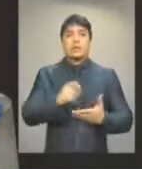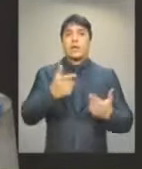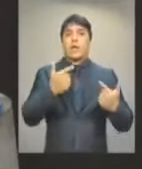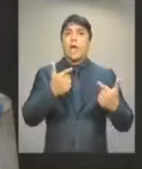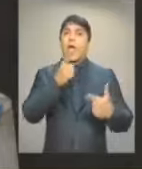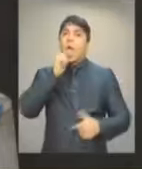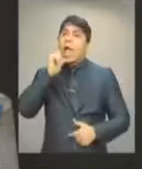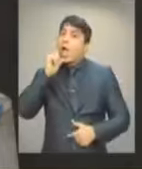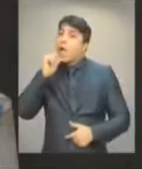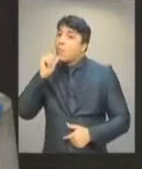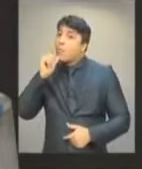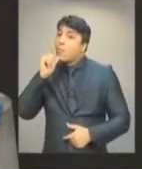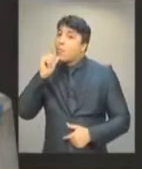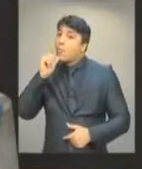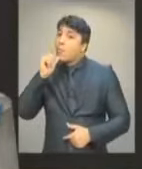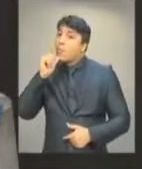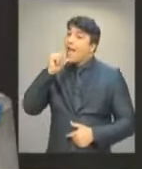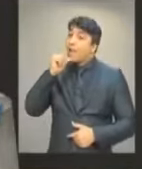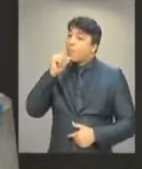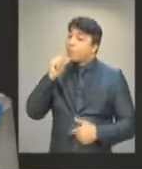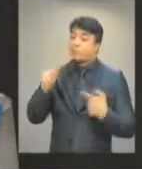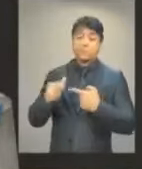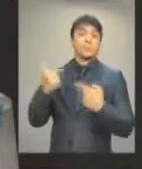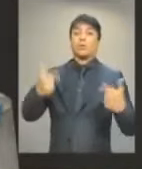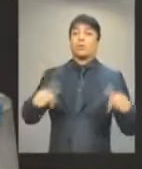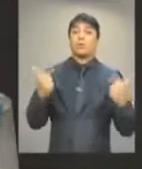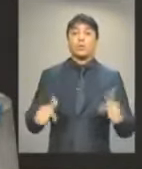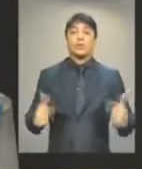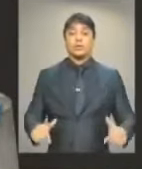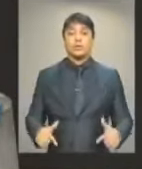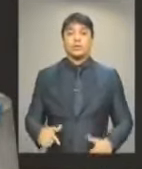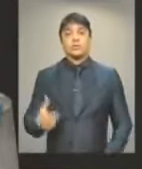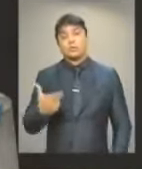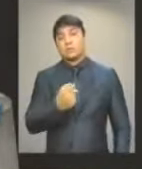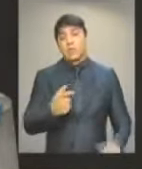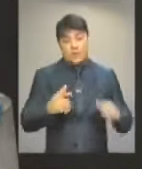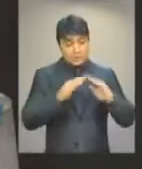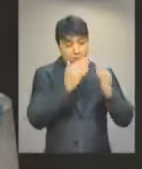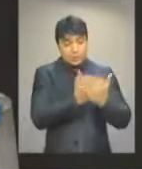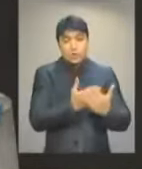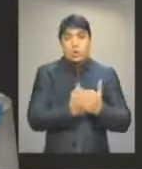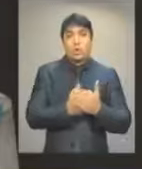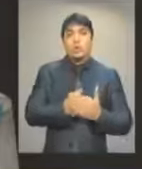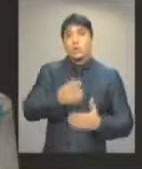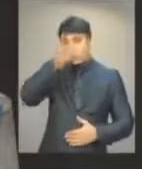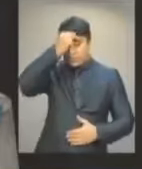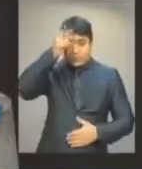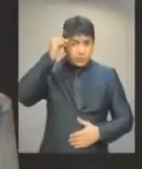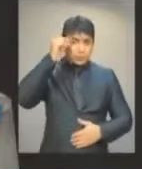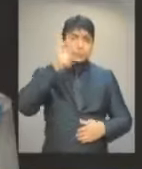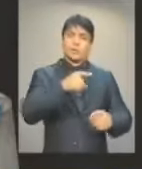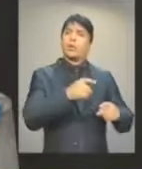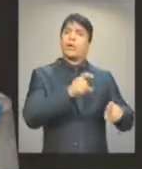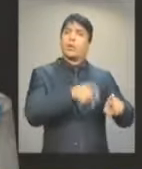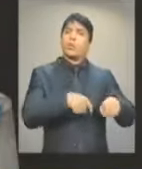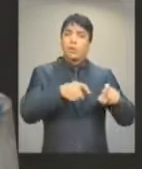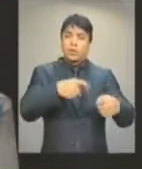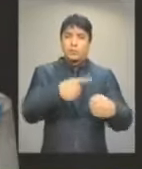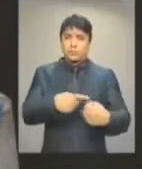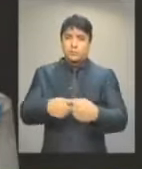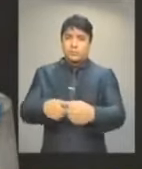tem água. 200 escolas no Ceará, escolas municipais, em comunidades rurais, que no censo